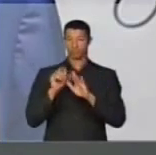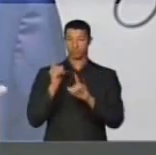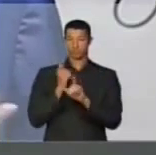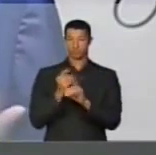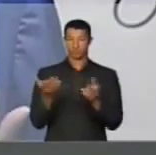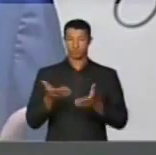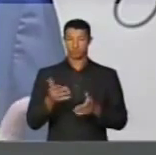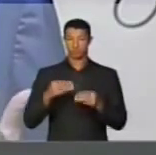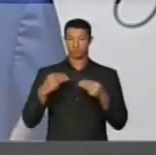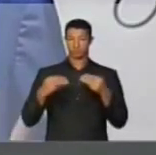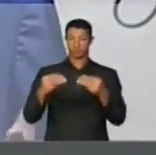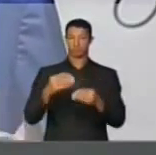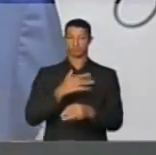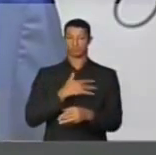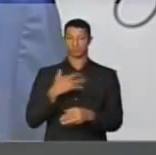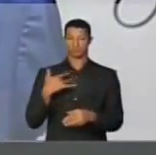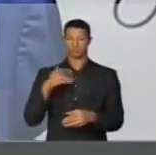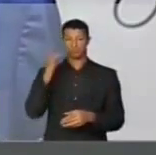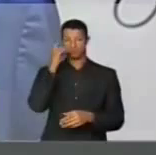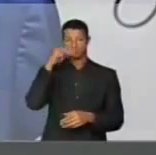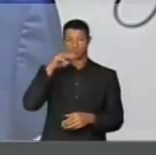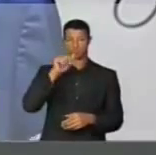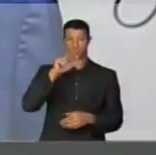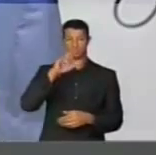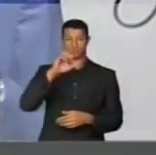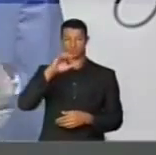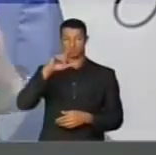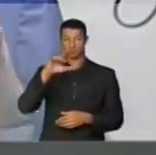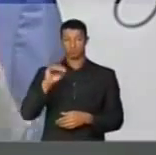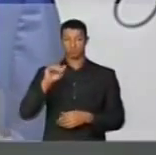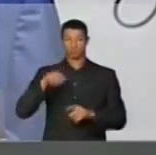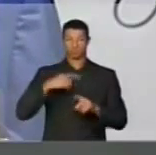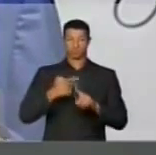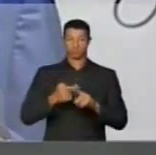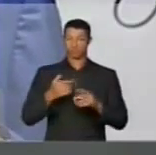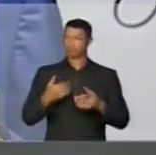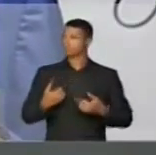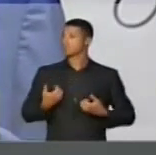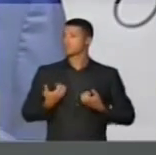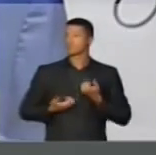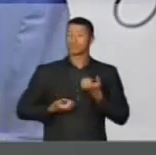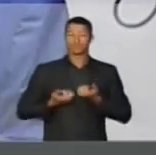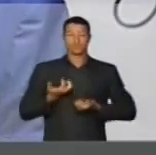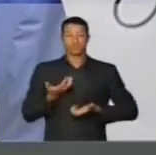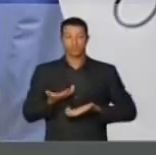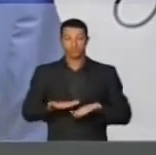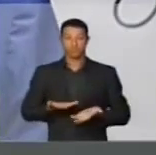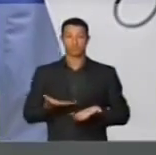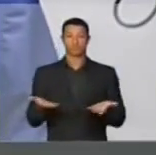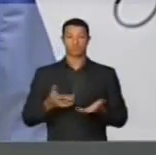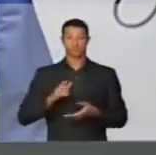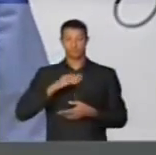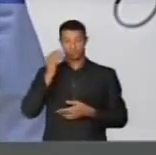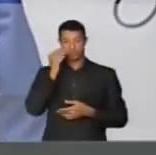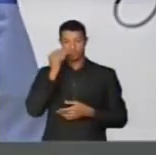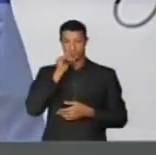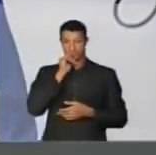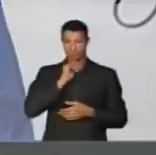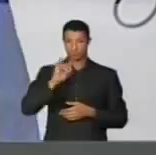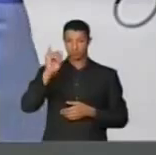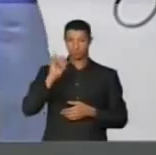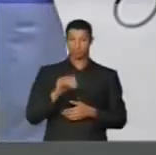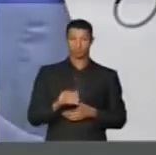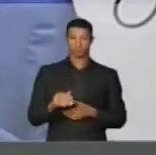hoje o ministro da Saúde, deputado Marcelo Castro. Era um dos mais entusiastas. E eu tive a oportunidade de dizer para o